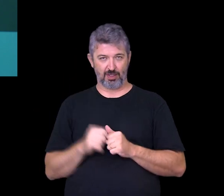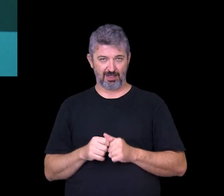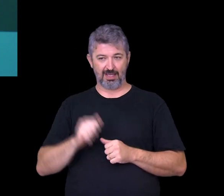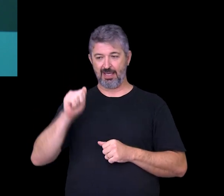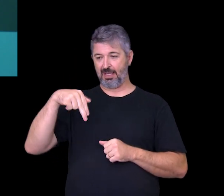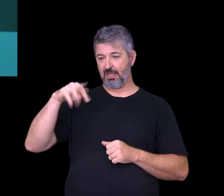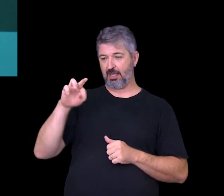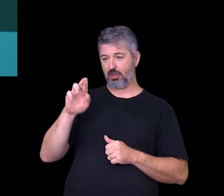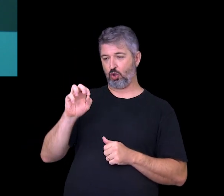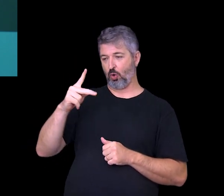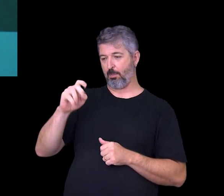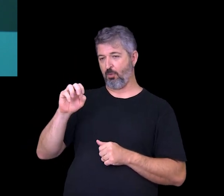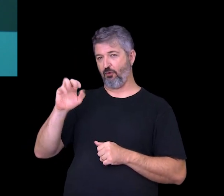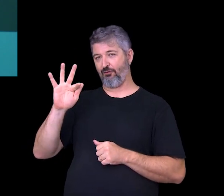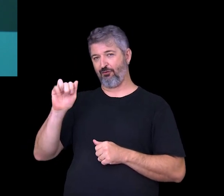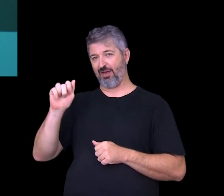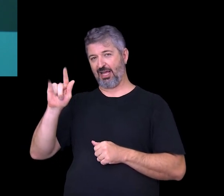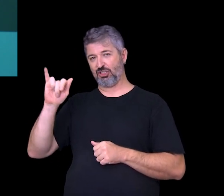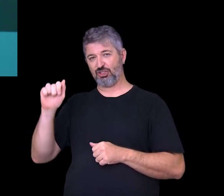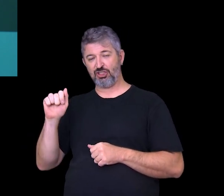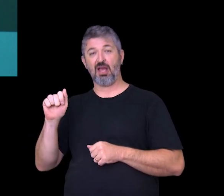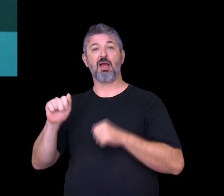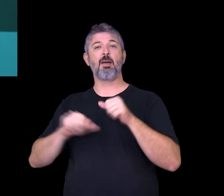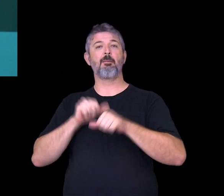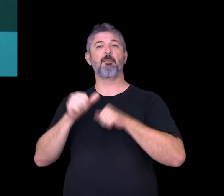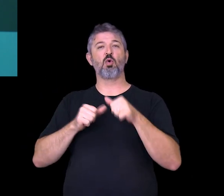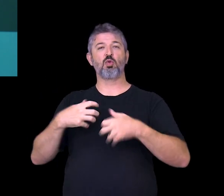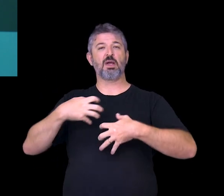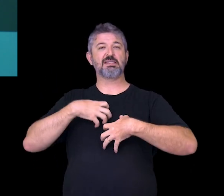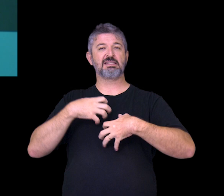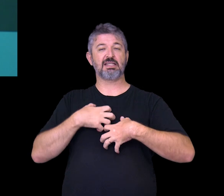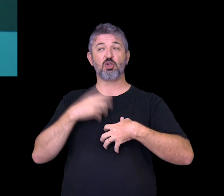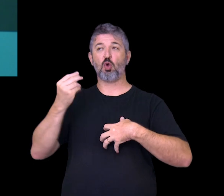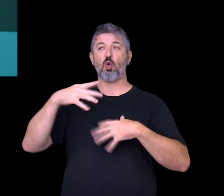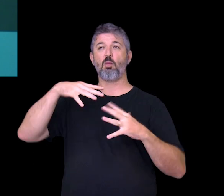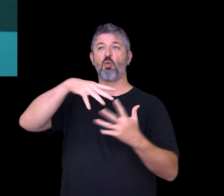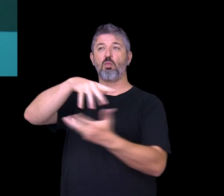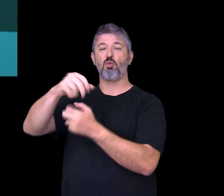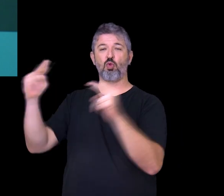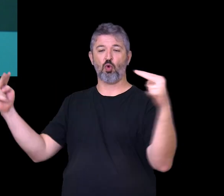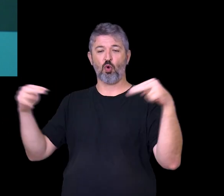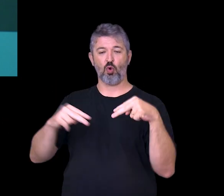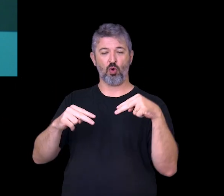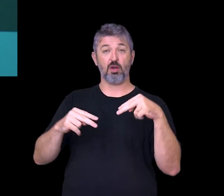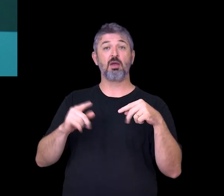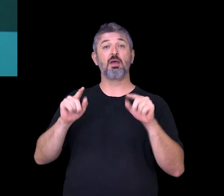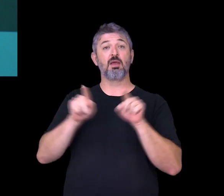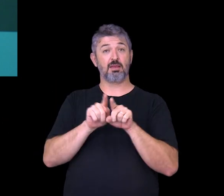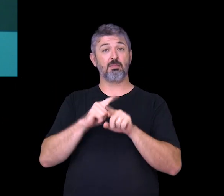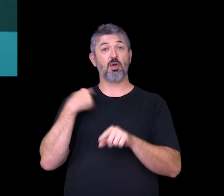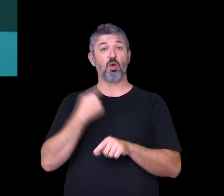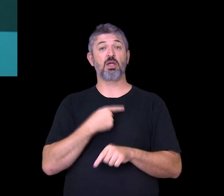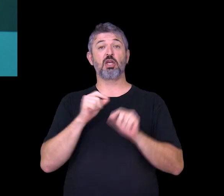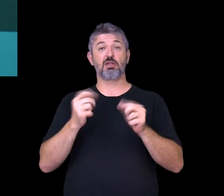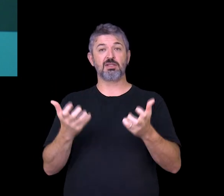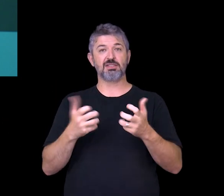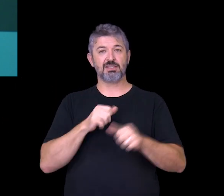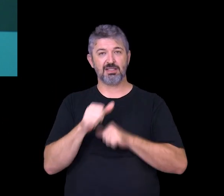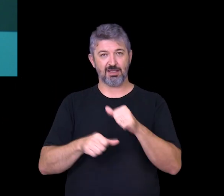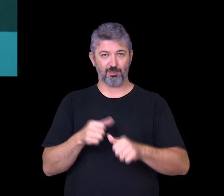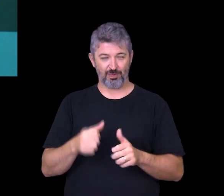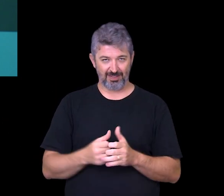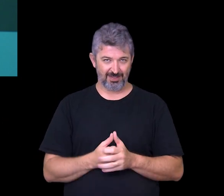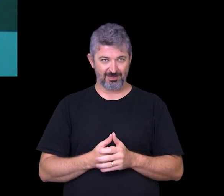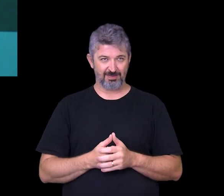transformado muito a percepção que os outros países tinham de nós e a nossa percepção a partir daquilo que a gente queria construir nesse